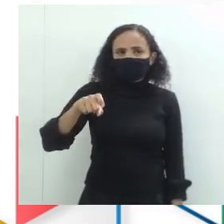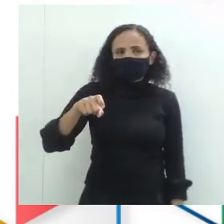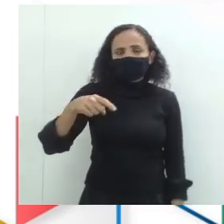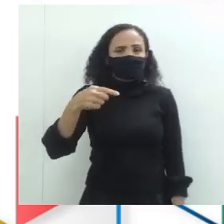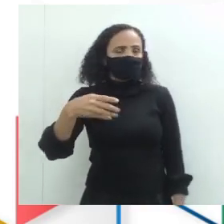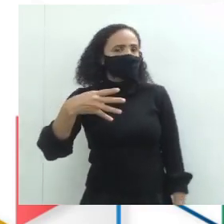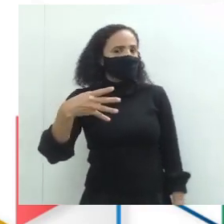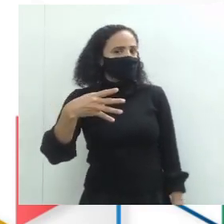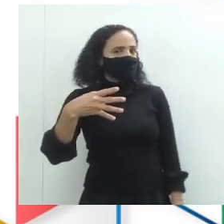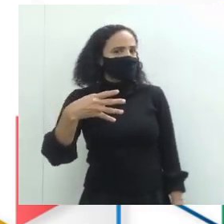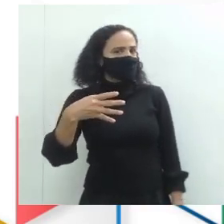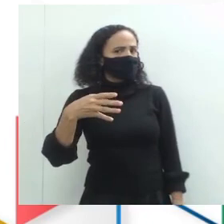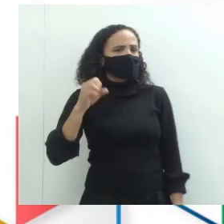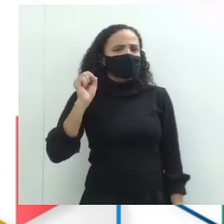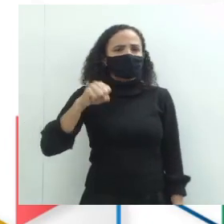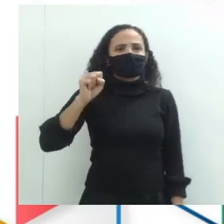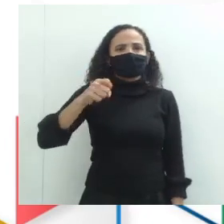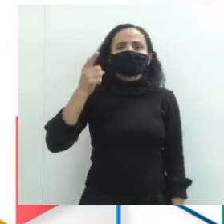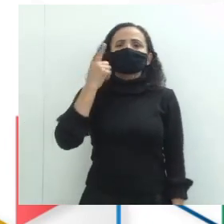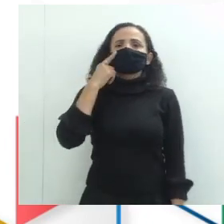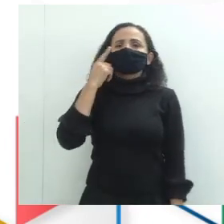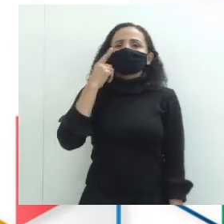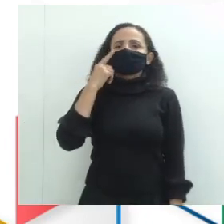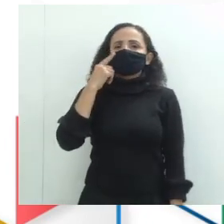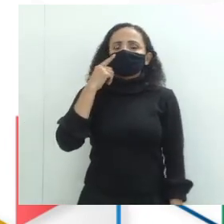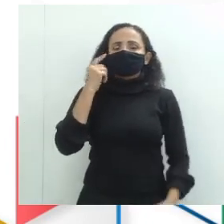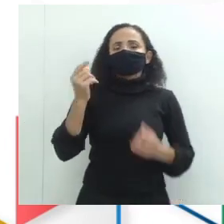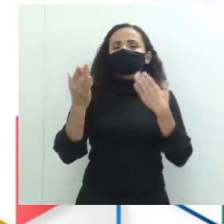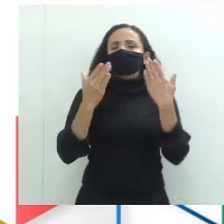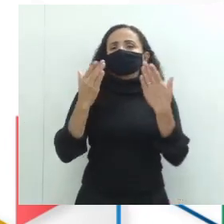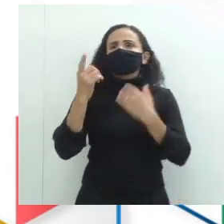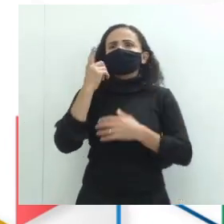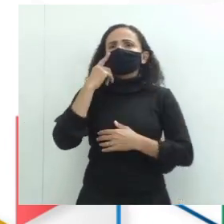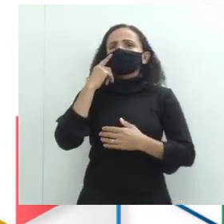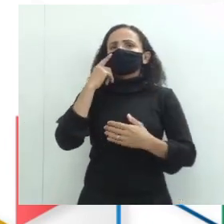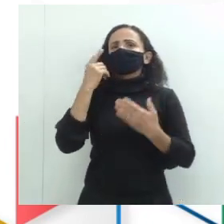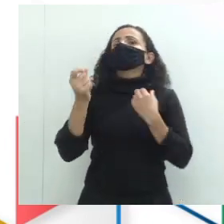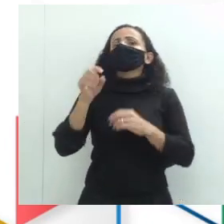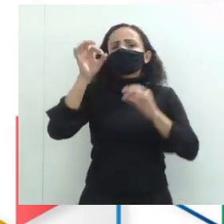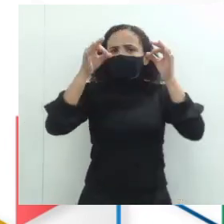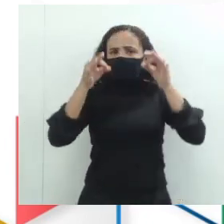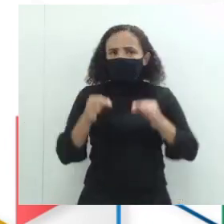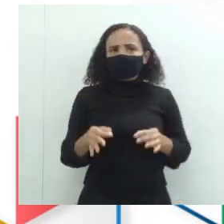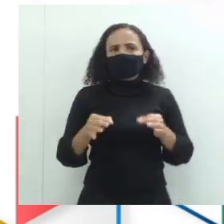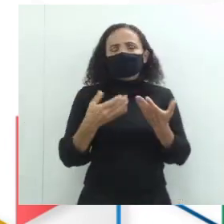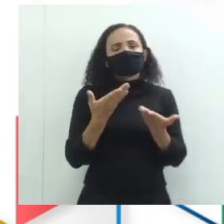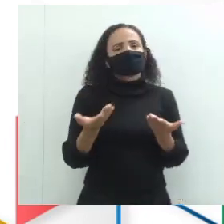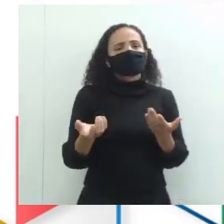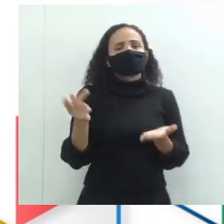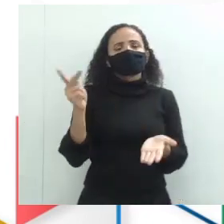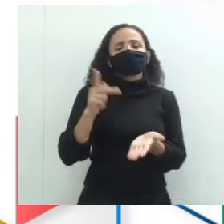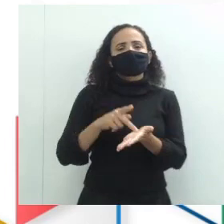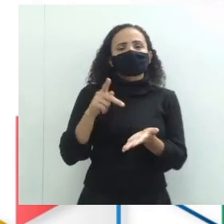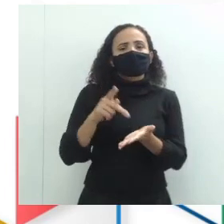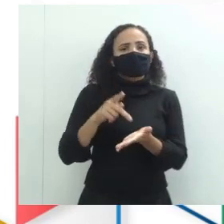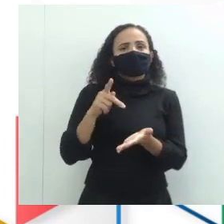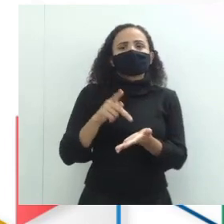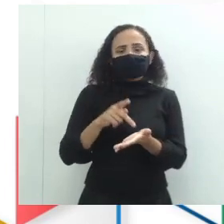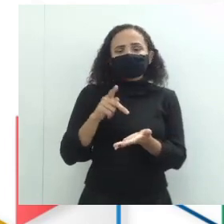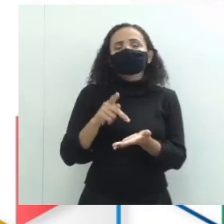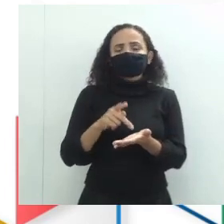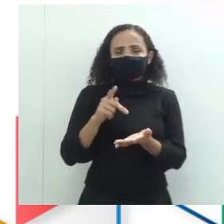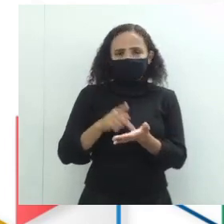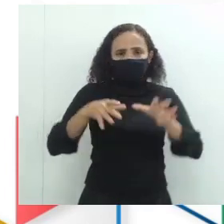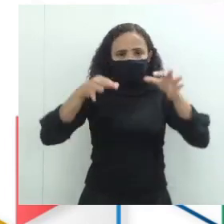menos 4? Sim, olhe lá em cima, compare com a letra A, com o item A que você vai ver. Então é verdadeiro, eles são